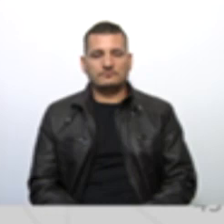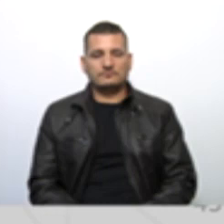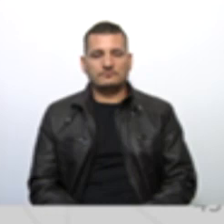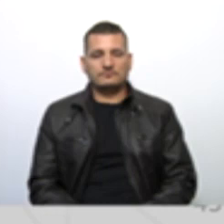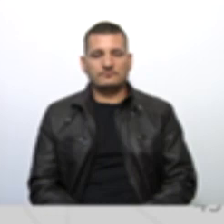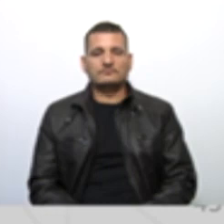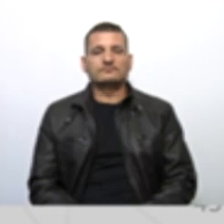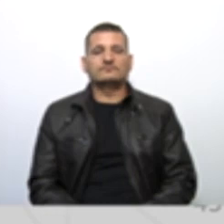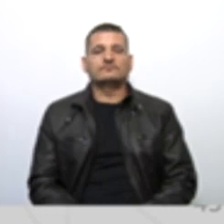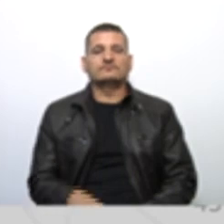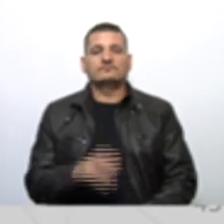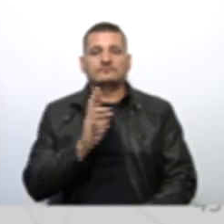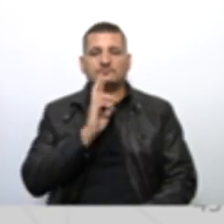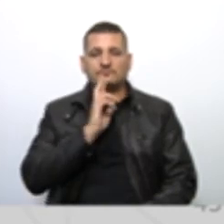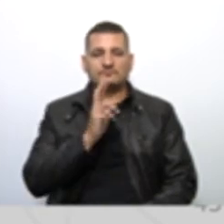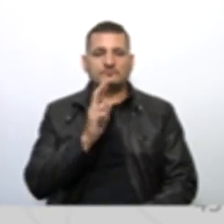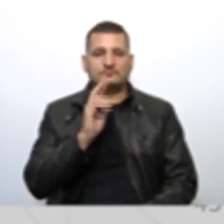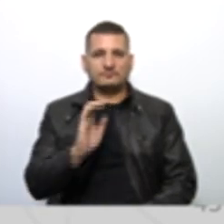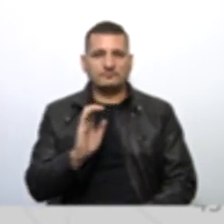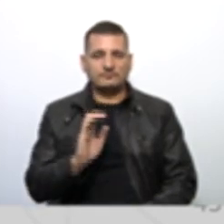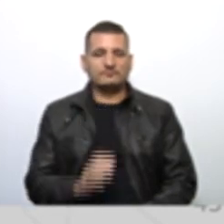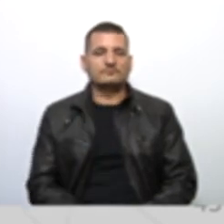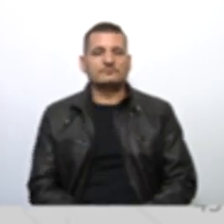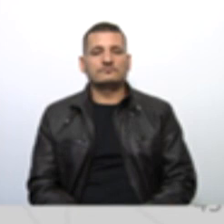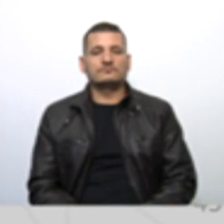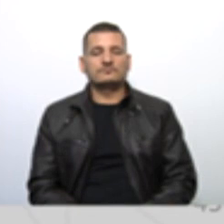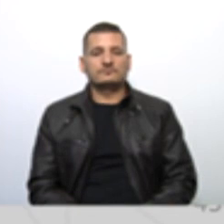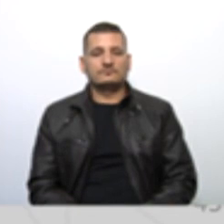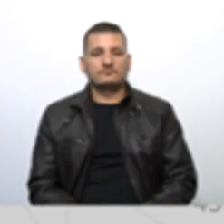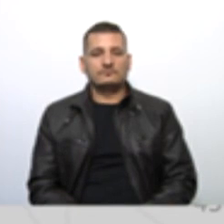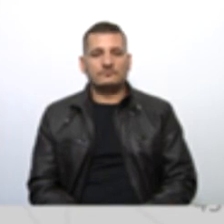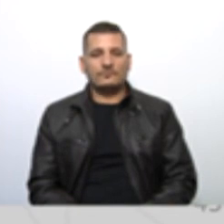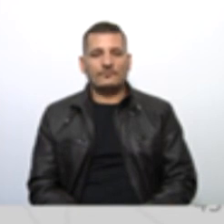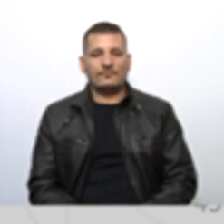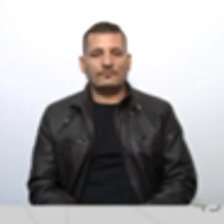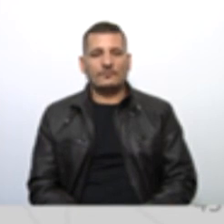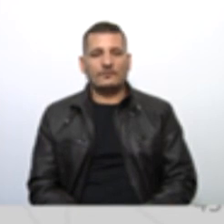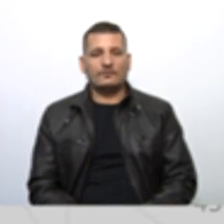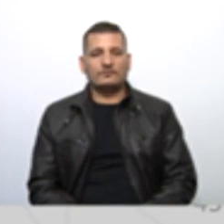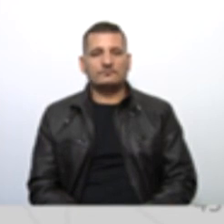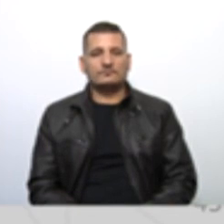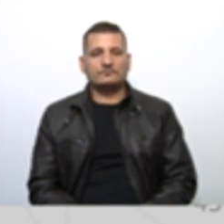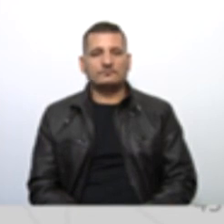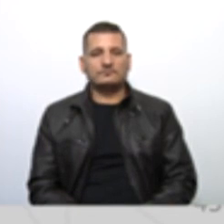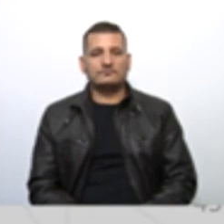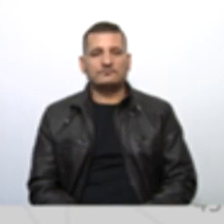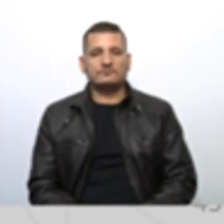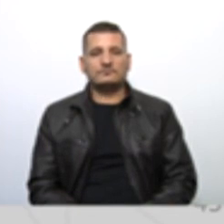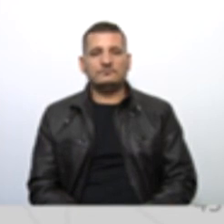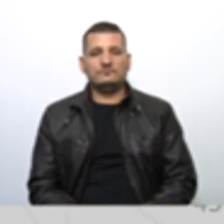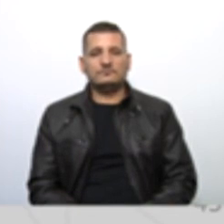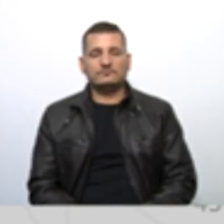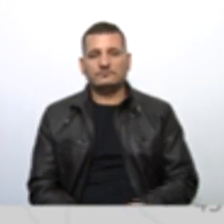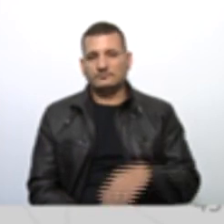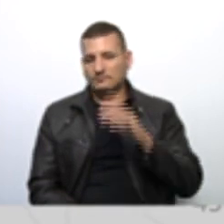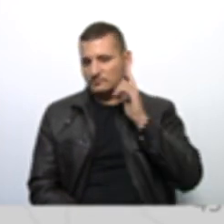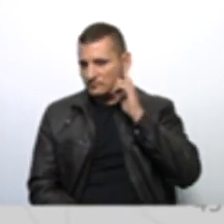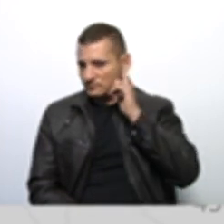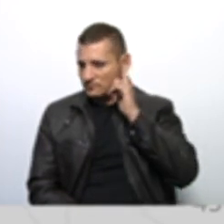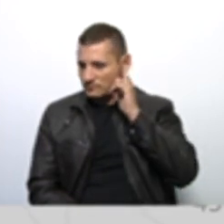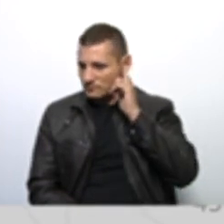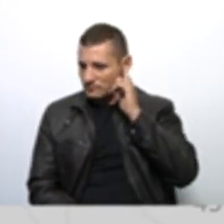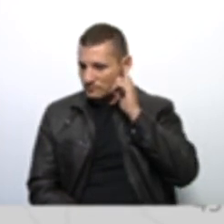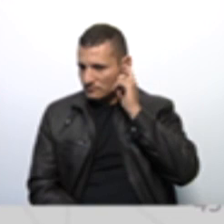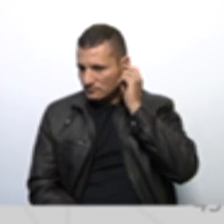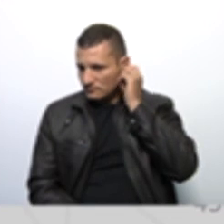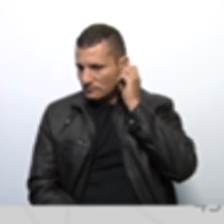alternativa C responde à questão número 1, professor. Então, vamos lá, pessoal. Então, continuando aqui. Será que eles acertaram? Vamos ver agora se